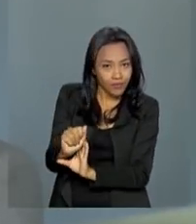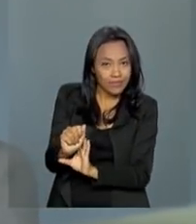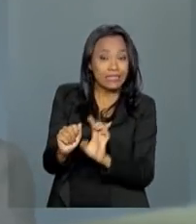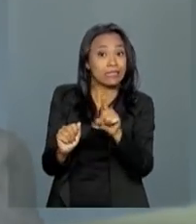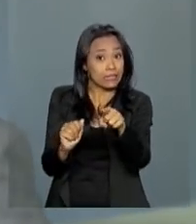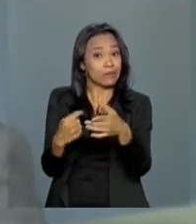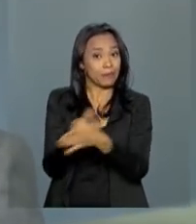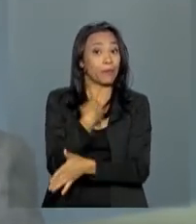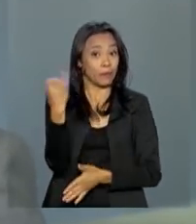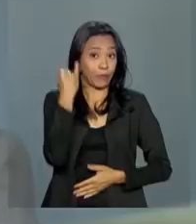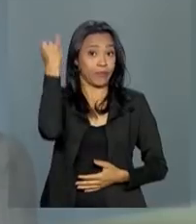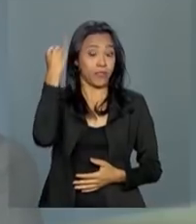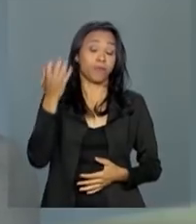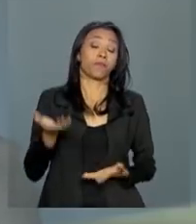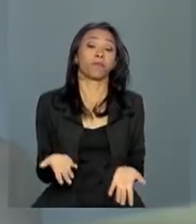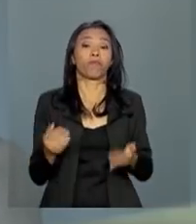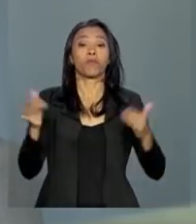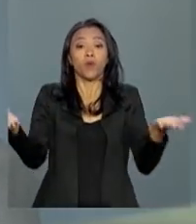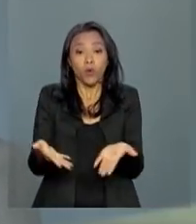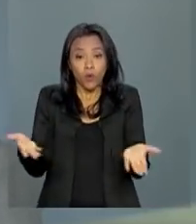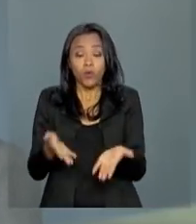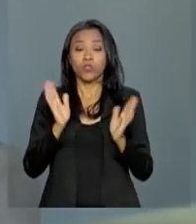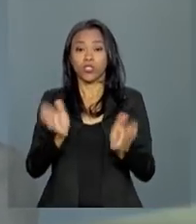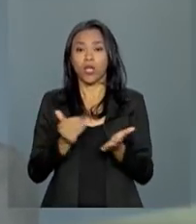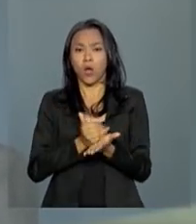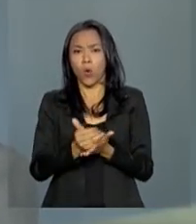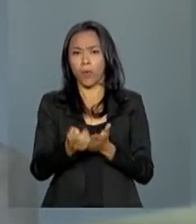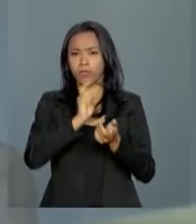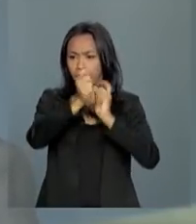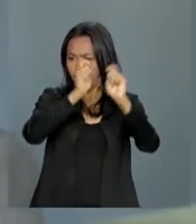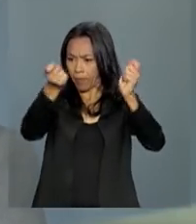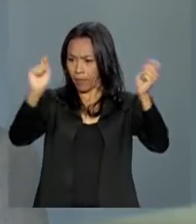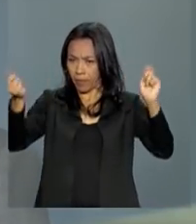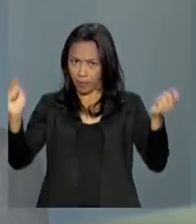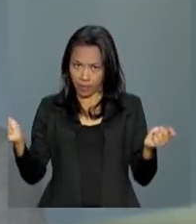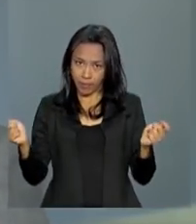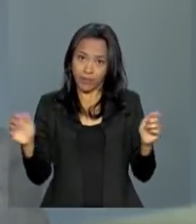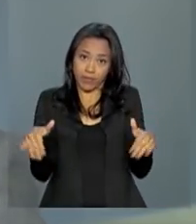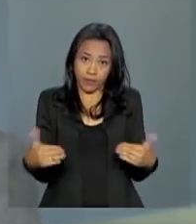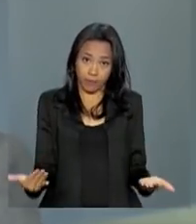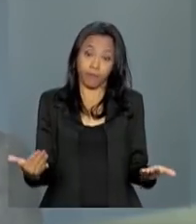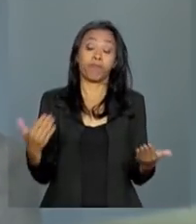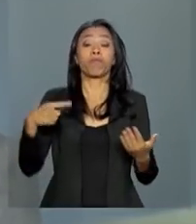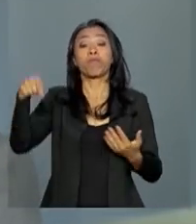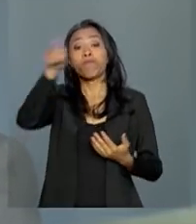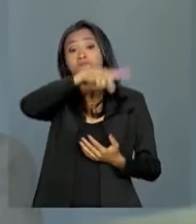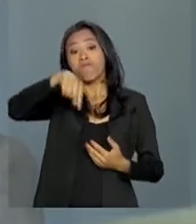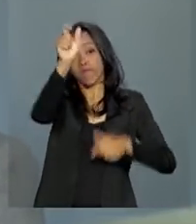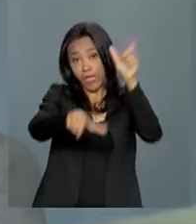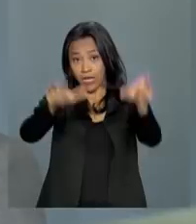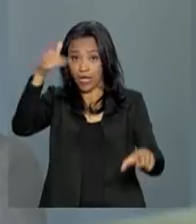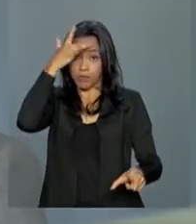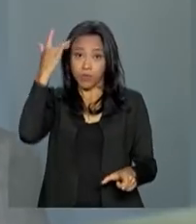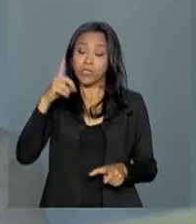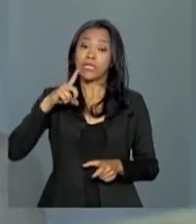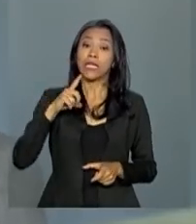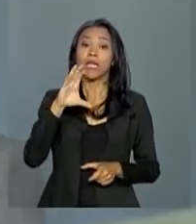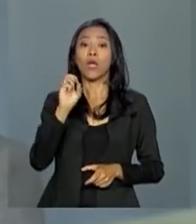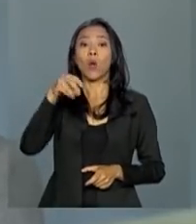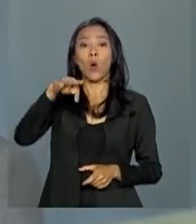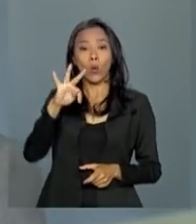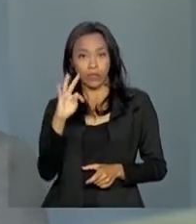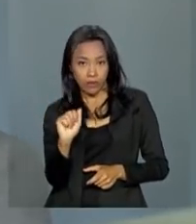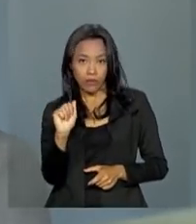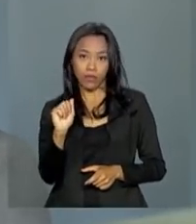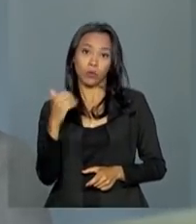importante hoje começam a ser feitos os pagamentos automáticos então aquelas pessoas que possuem conta corrente na caixa